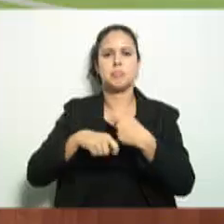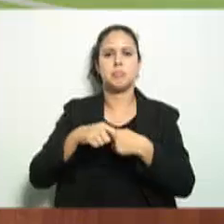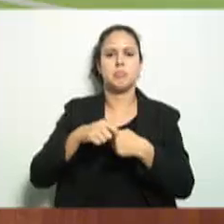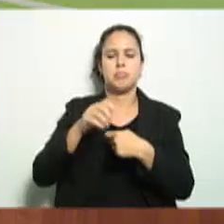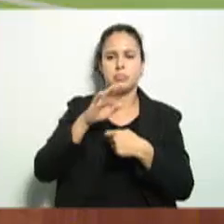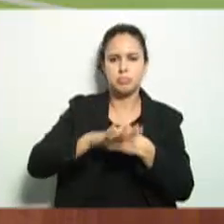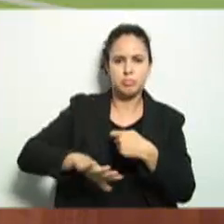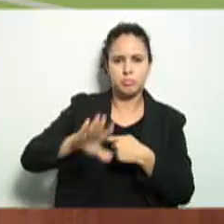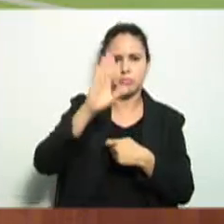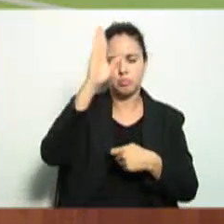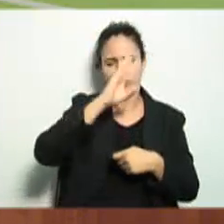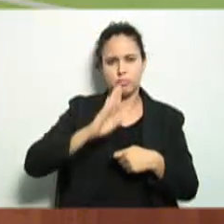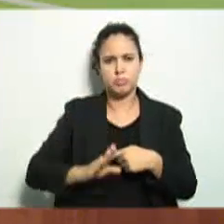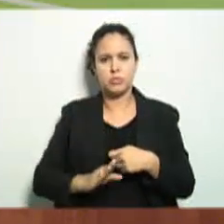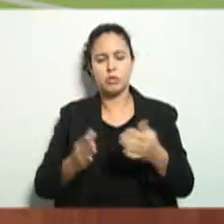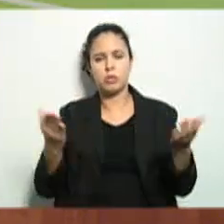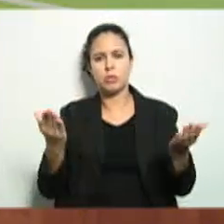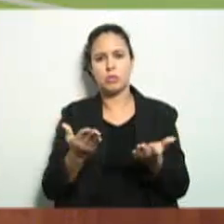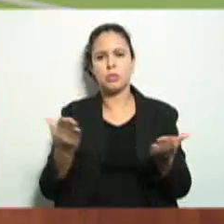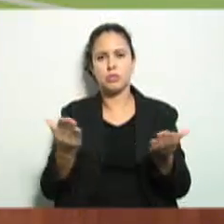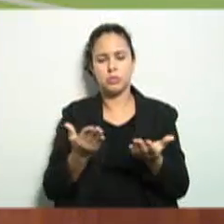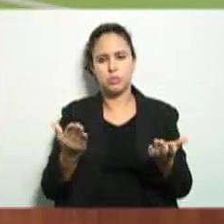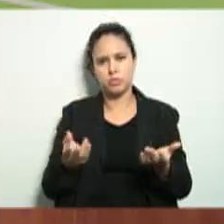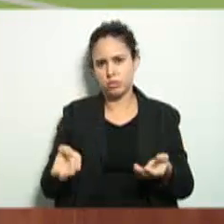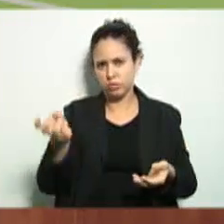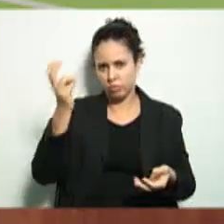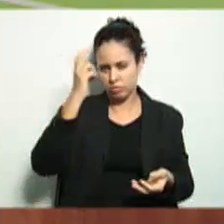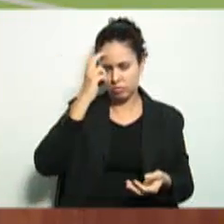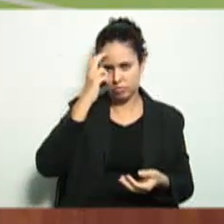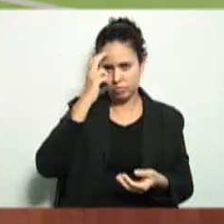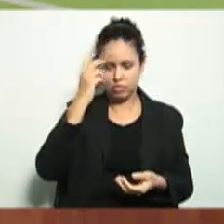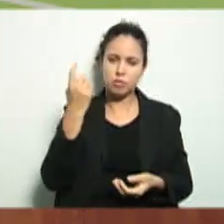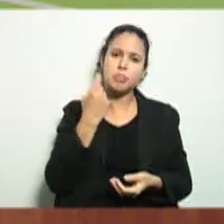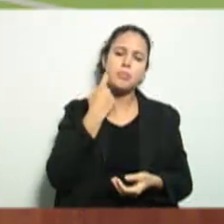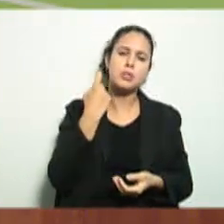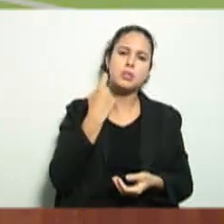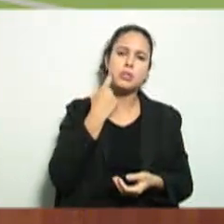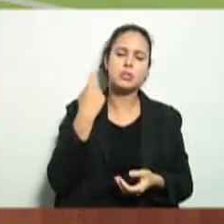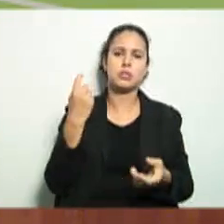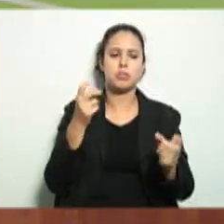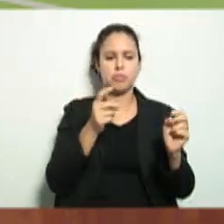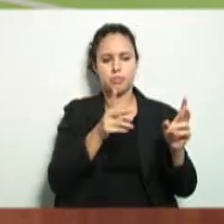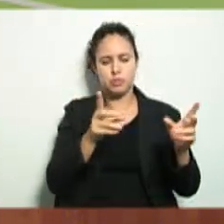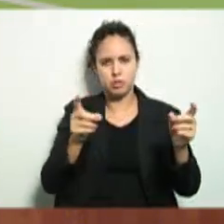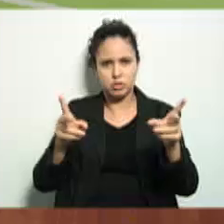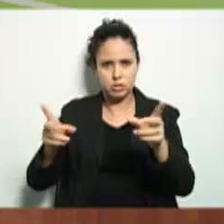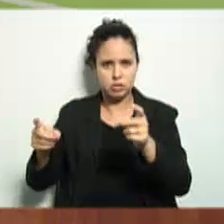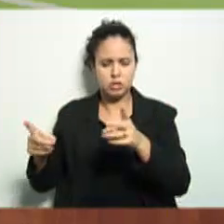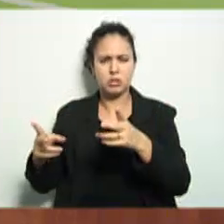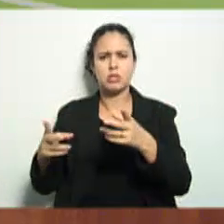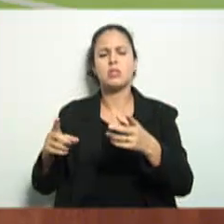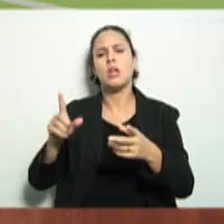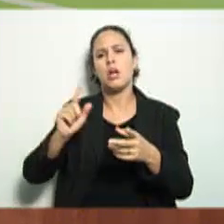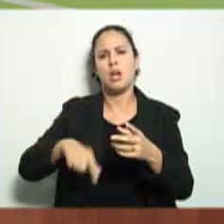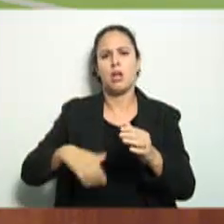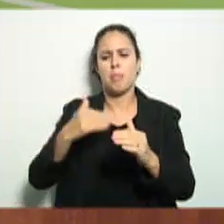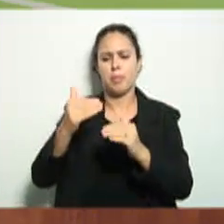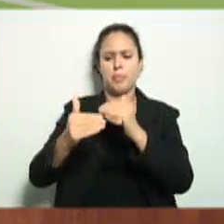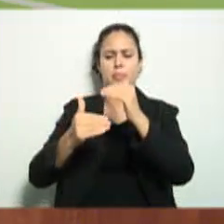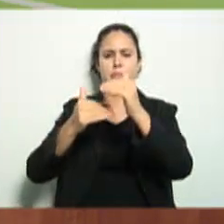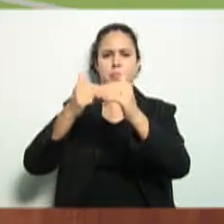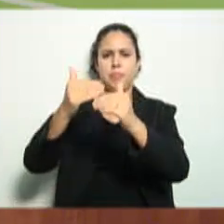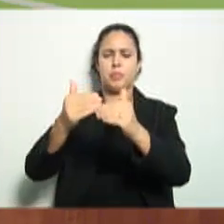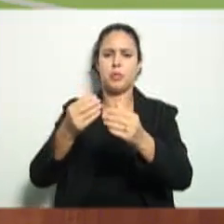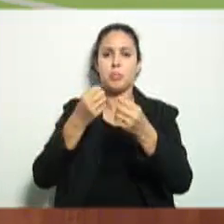Brasil. Hoje, a cultura de peixes, de criação e venda de peixe, ela está dando vários resultados